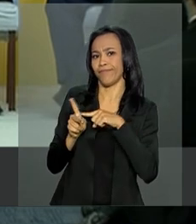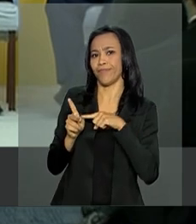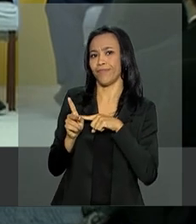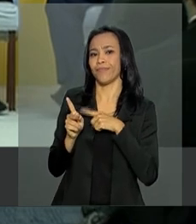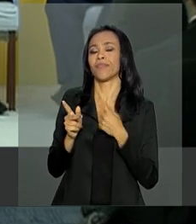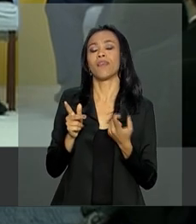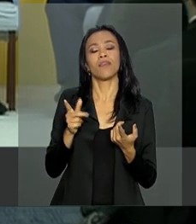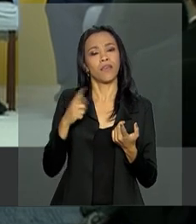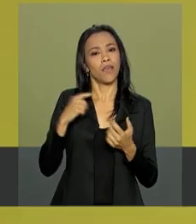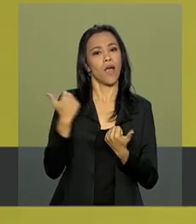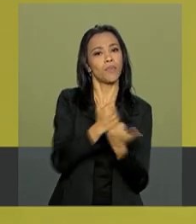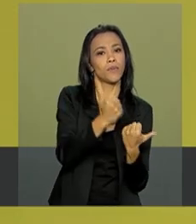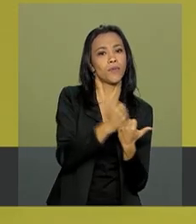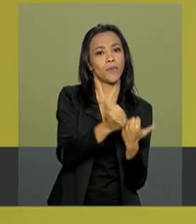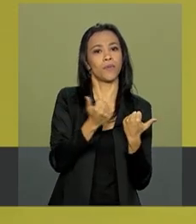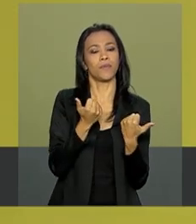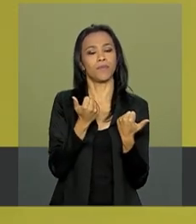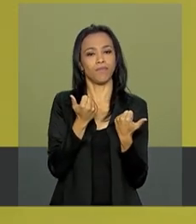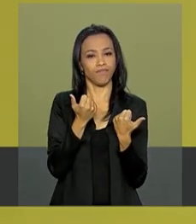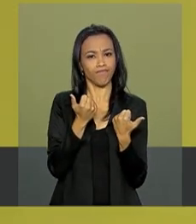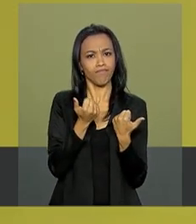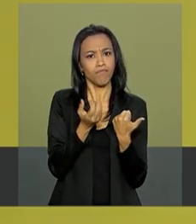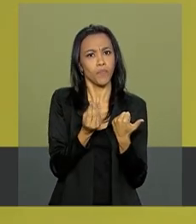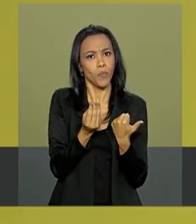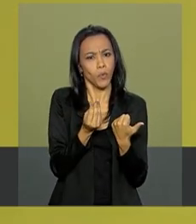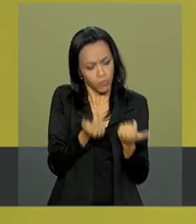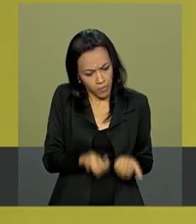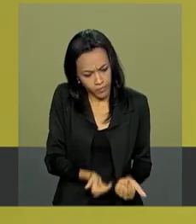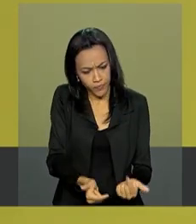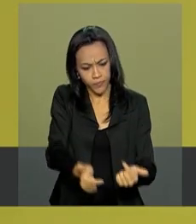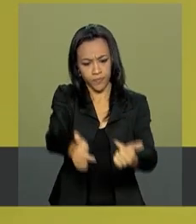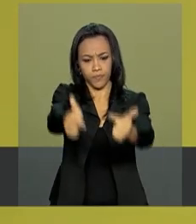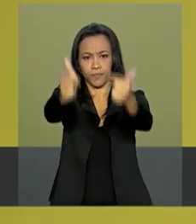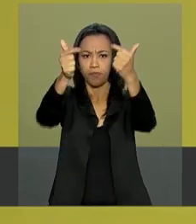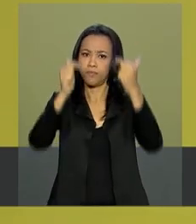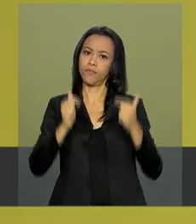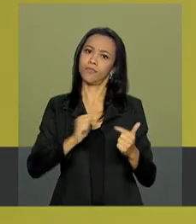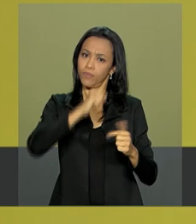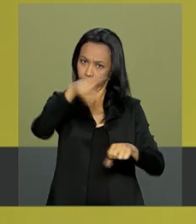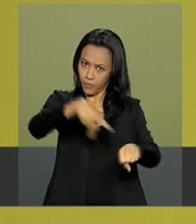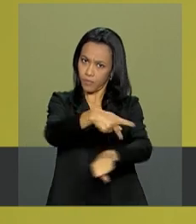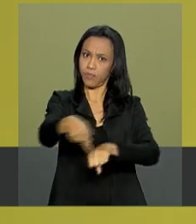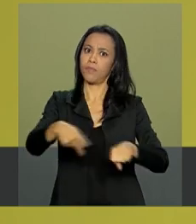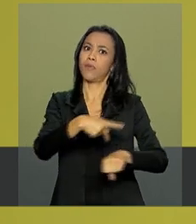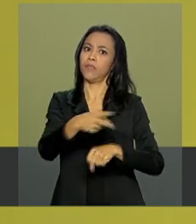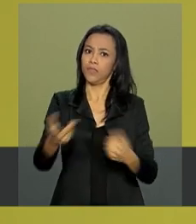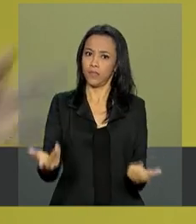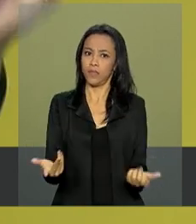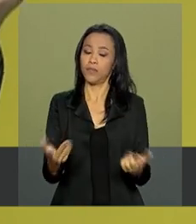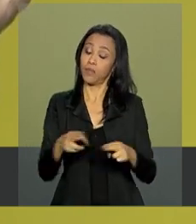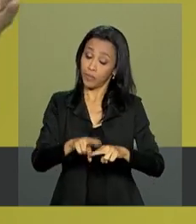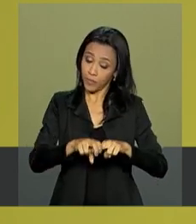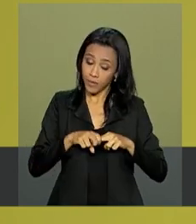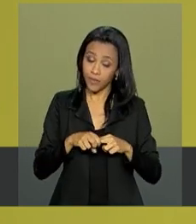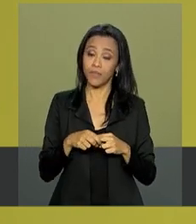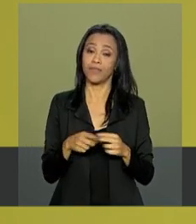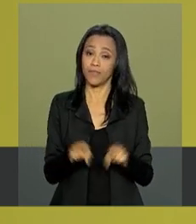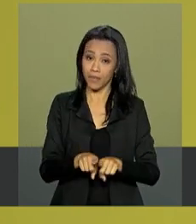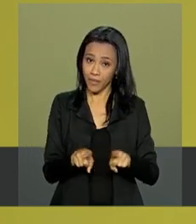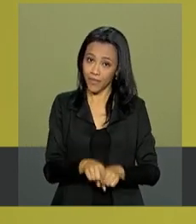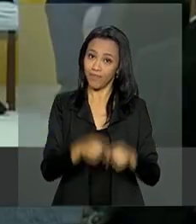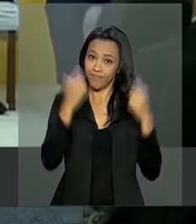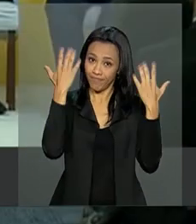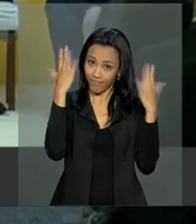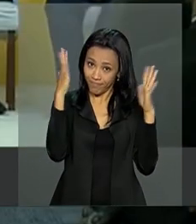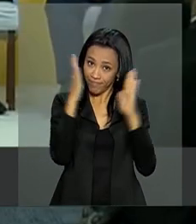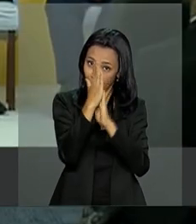colaborou enormemente ao longo do Império e ao longo da República para o prestígio do nosso país. Por isso também, um